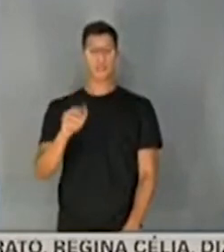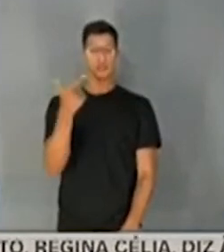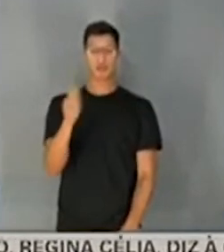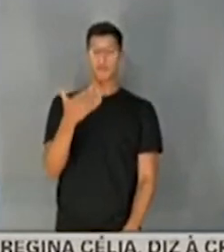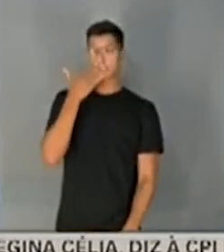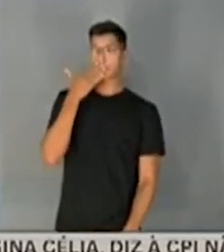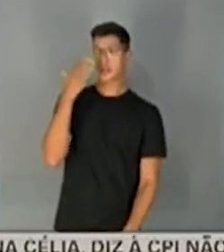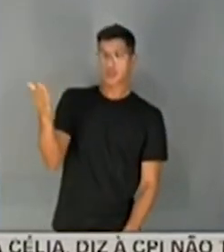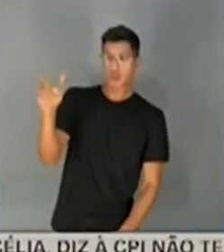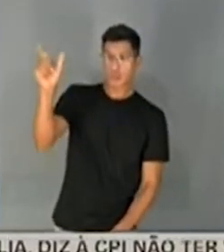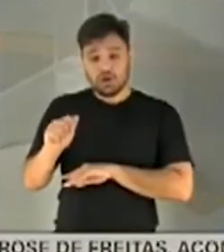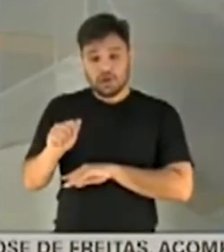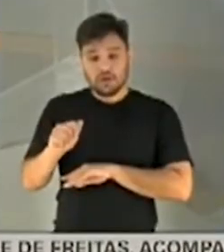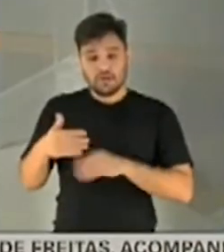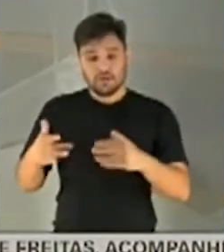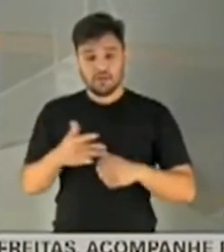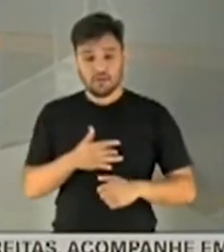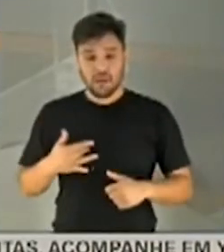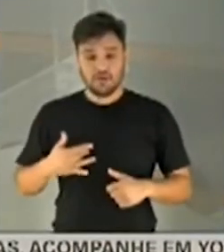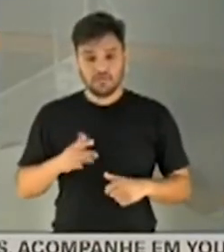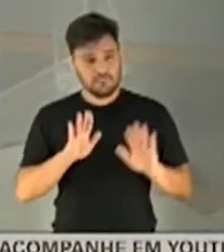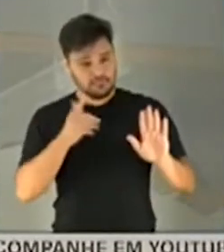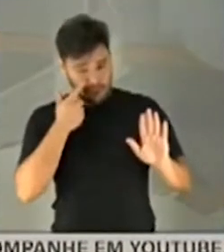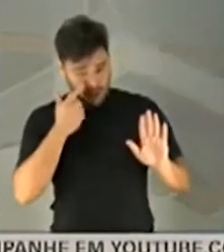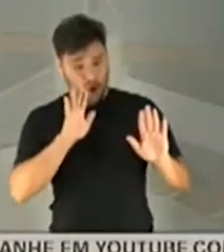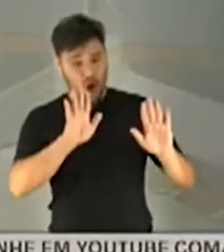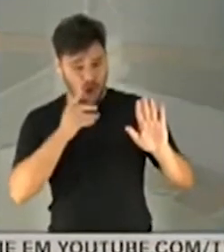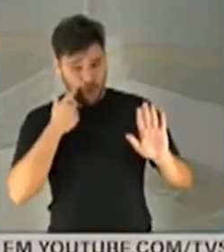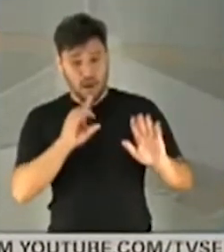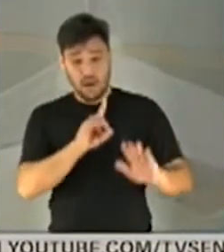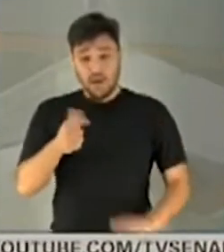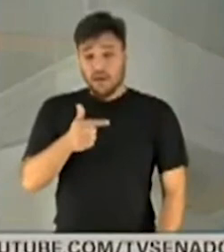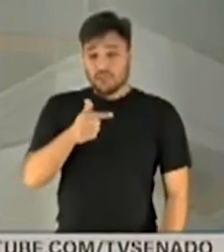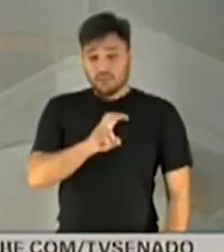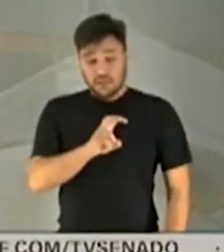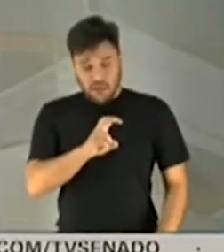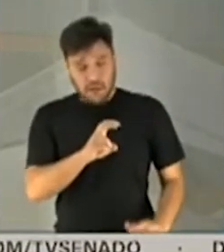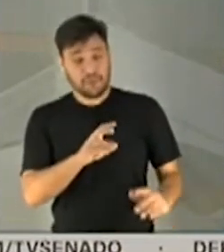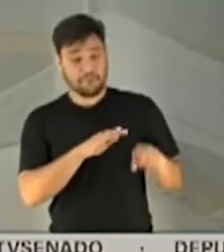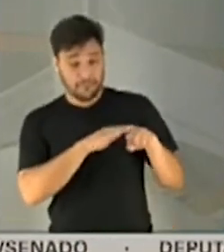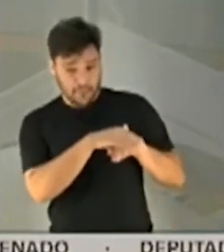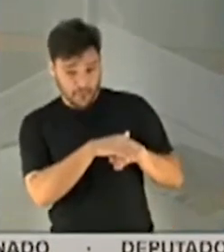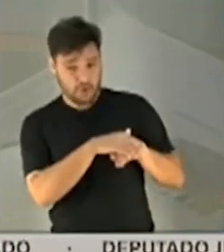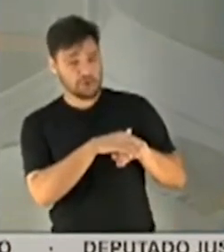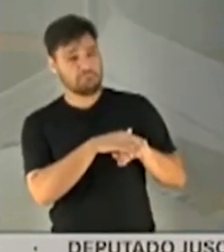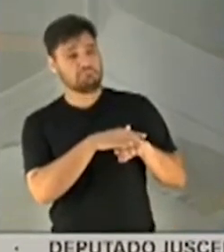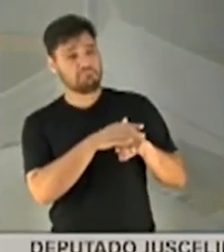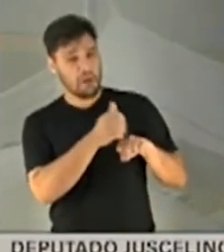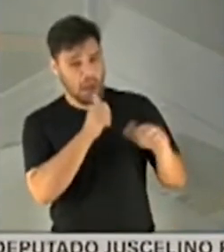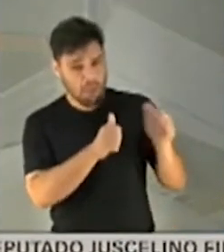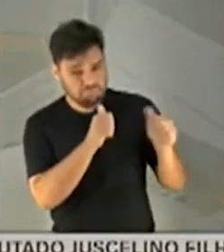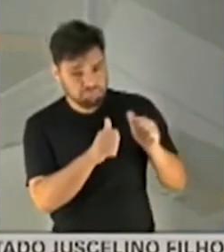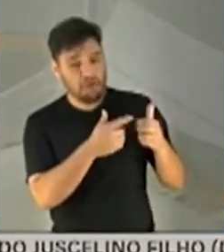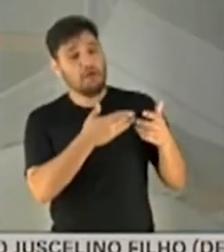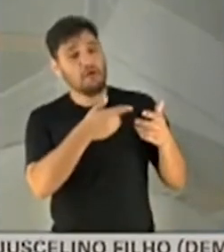pedido meu a este senhor. Deixa eu só recuperar aqui. Dia 25, o senhor vai para um happy hour, aí de lá aparece